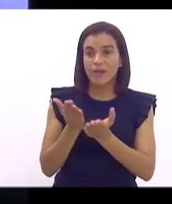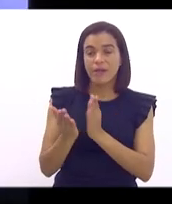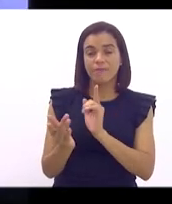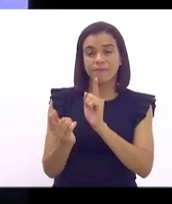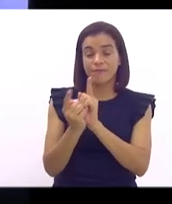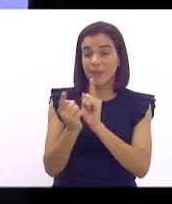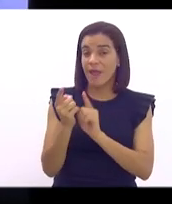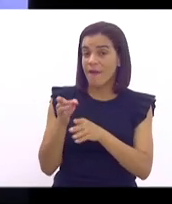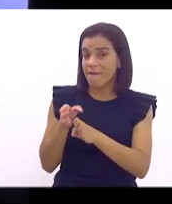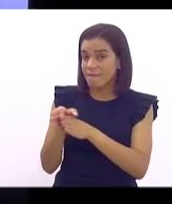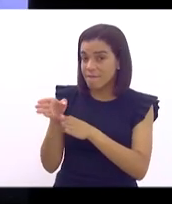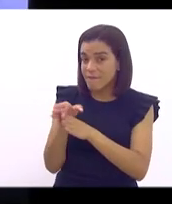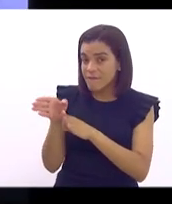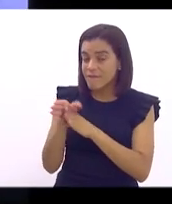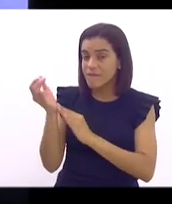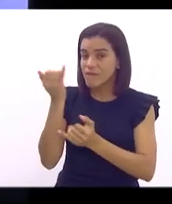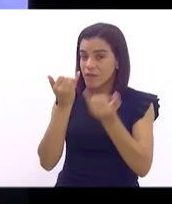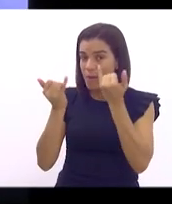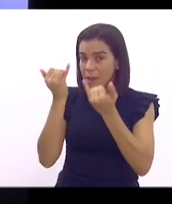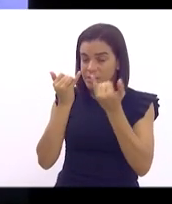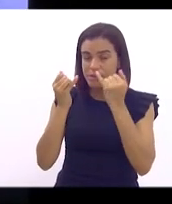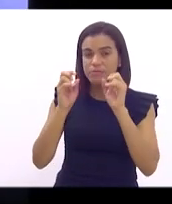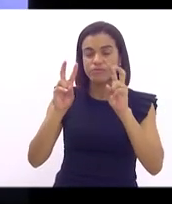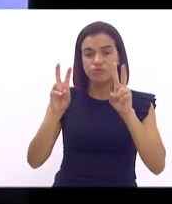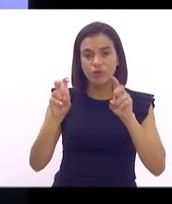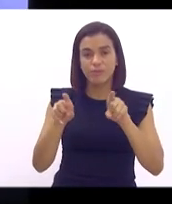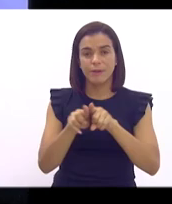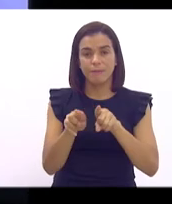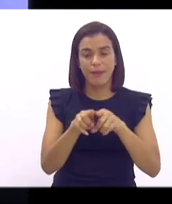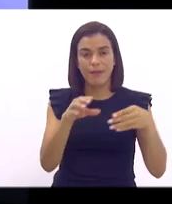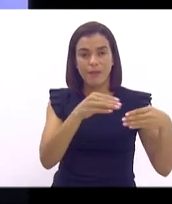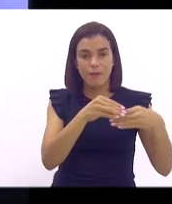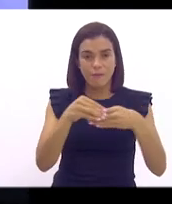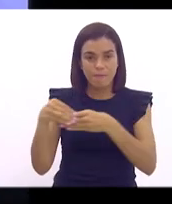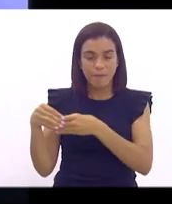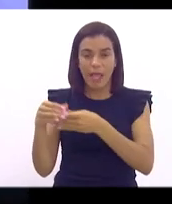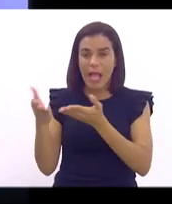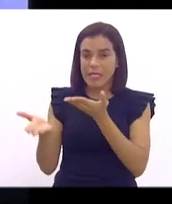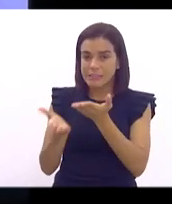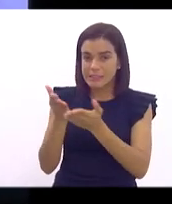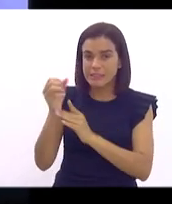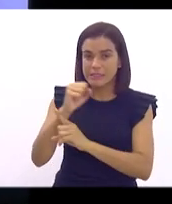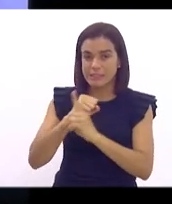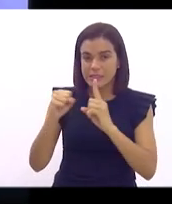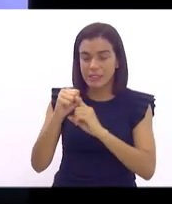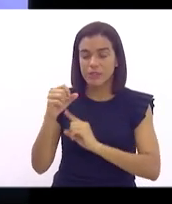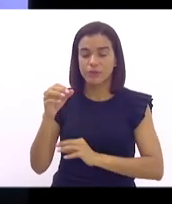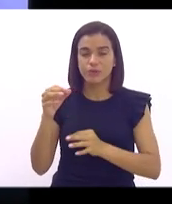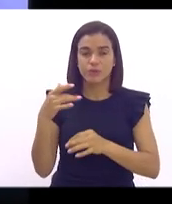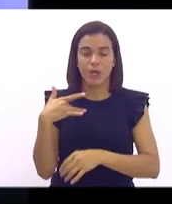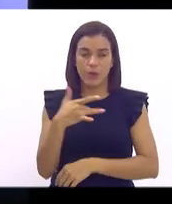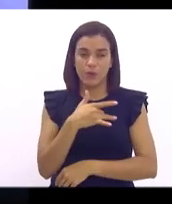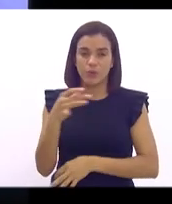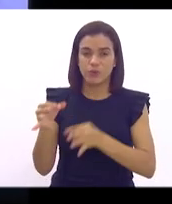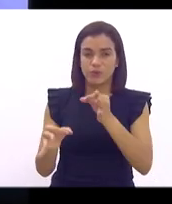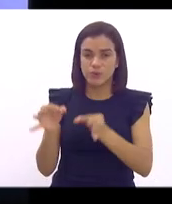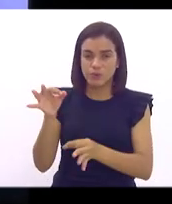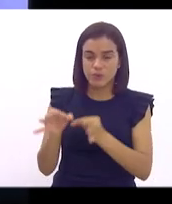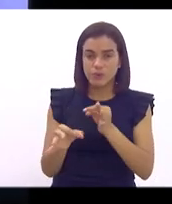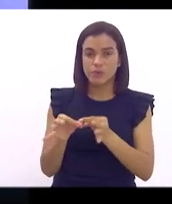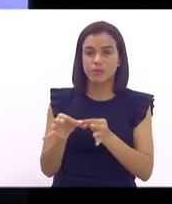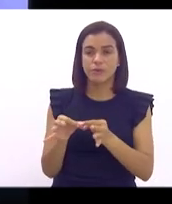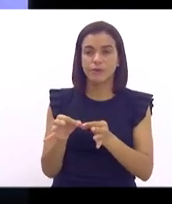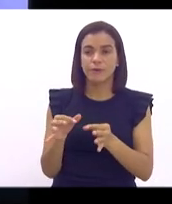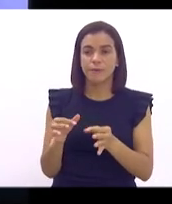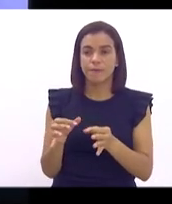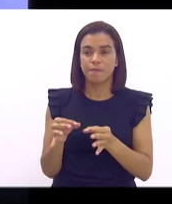informada sobre o direito das vítimas, ela recebe encaminhamentos para a rede socioassistencial, saúde, jurídico, e ela